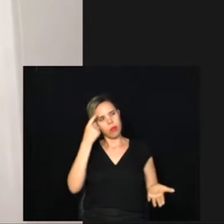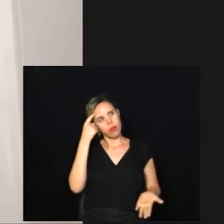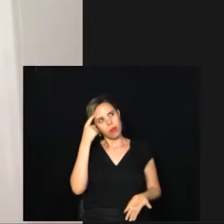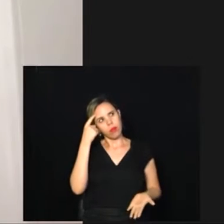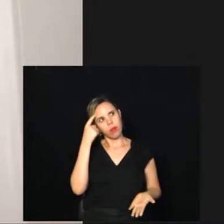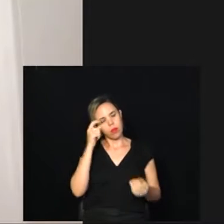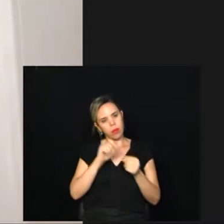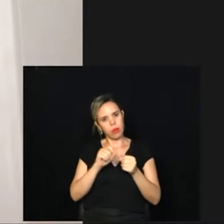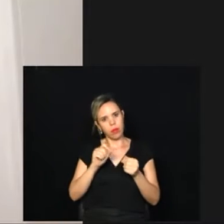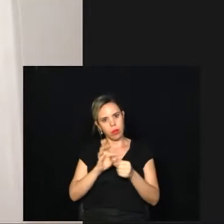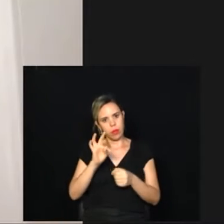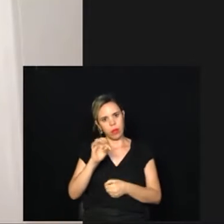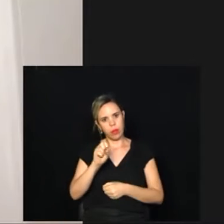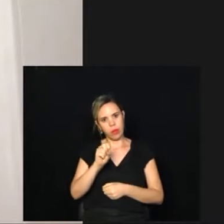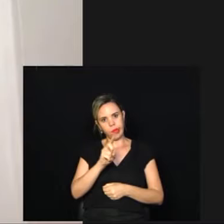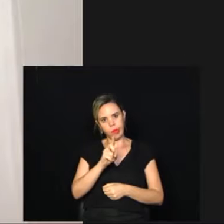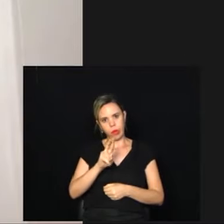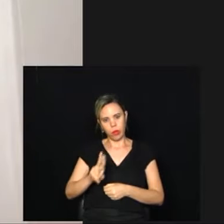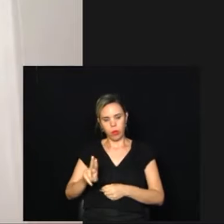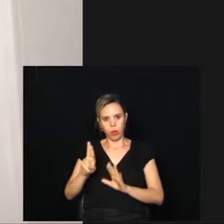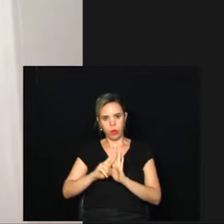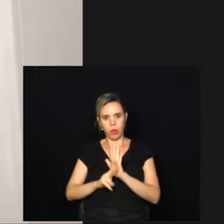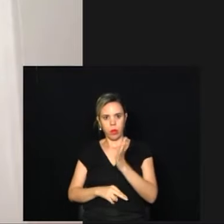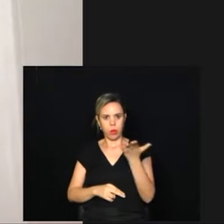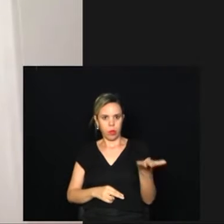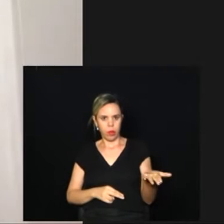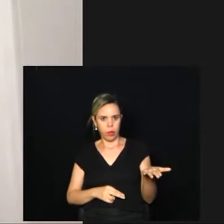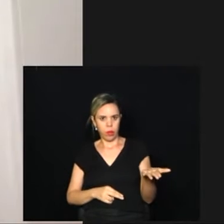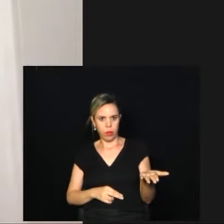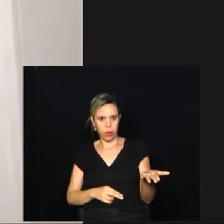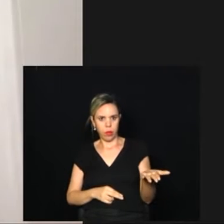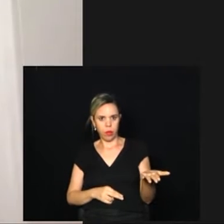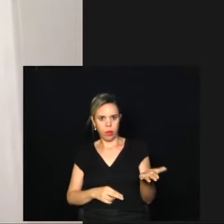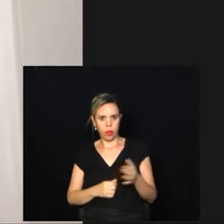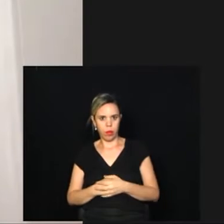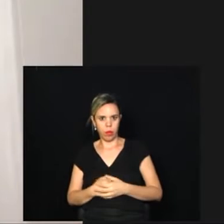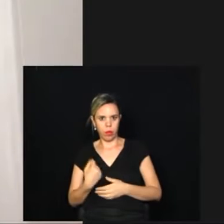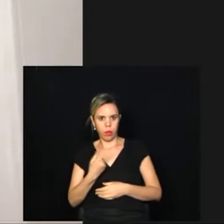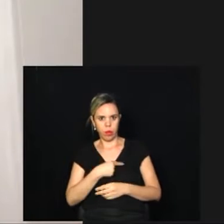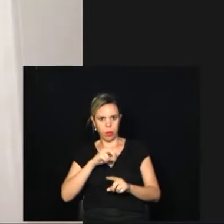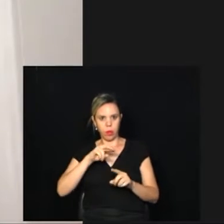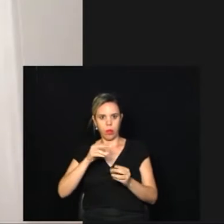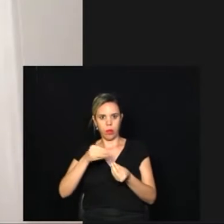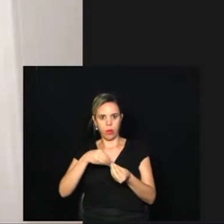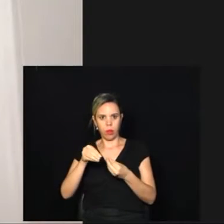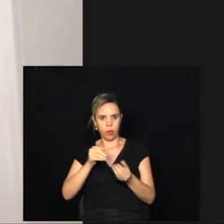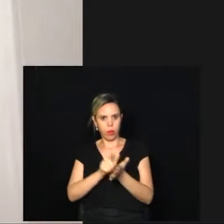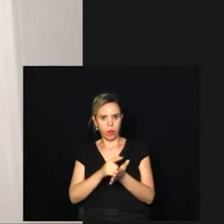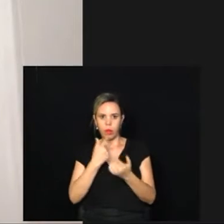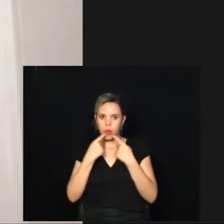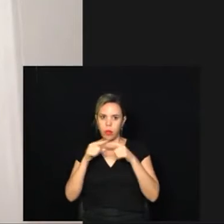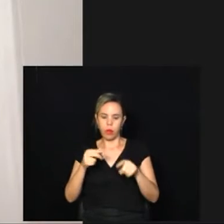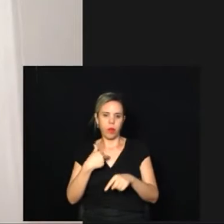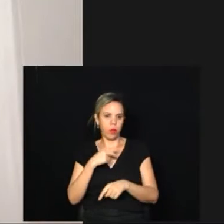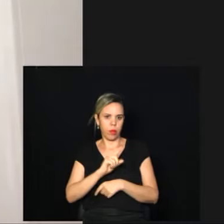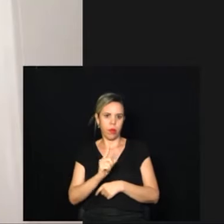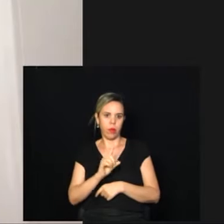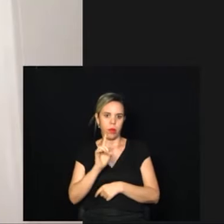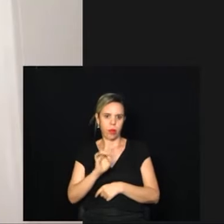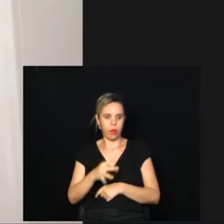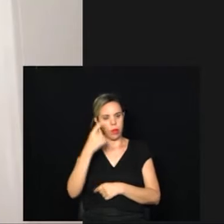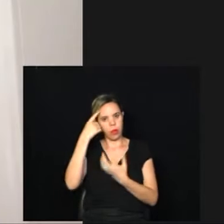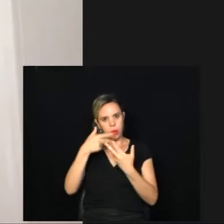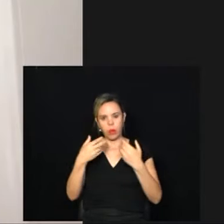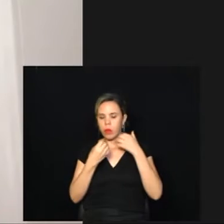de fazer um tsuru com ela e colocar uma regrinha. Falei para ela, Camila, a gente vai dobrar um tsuru, mas não pode reclamar. Só pode pensar